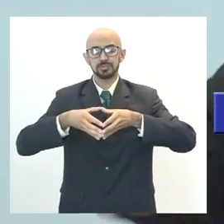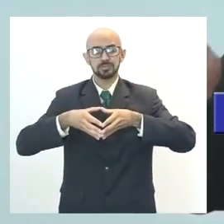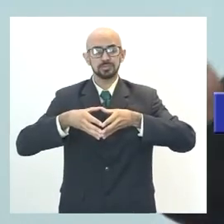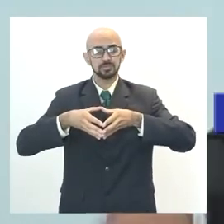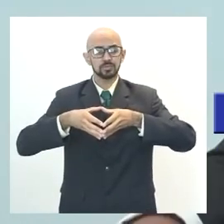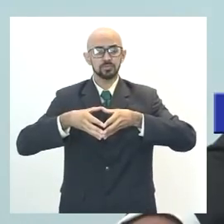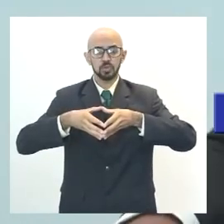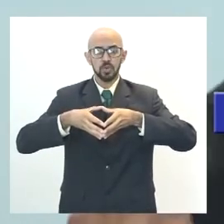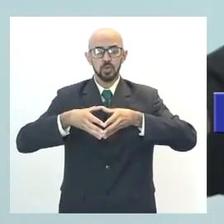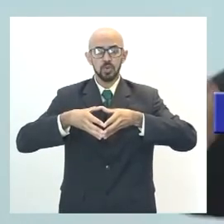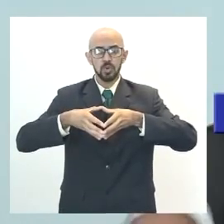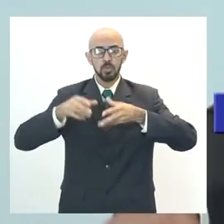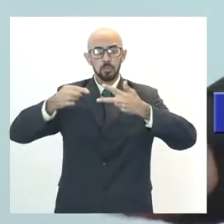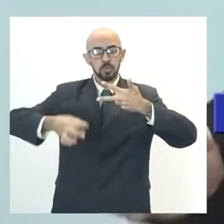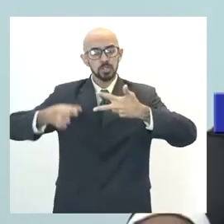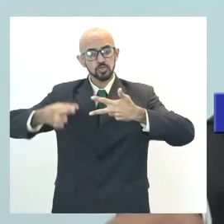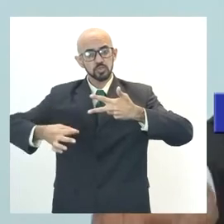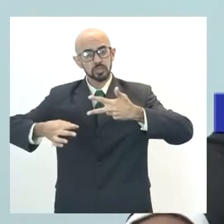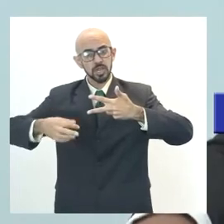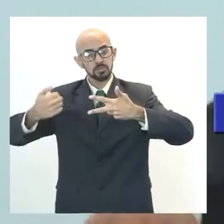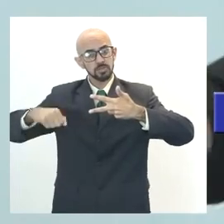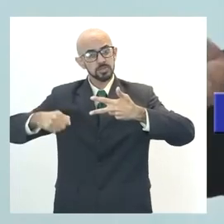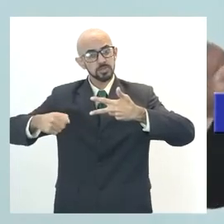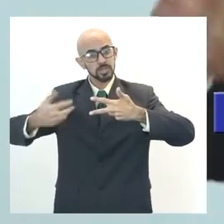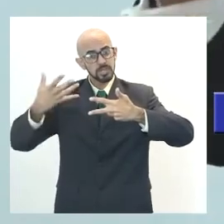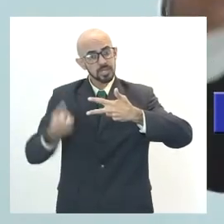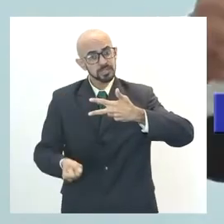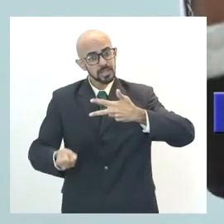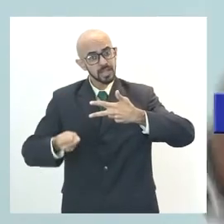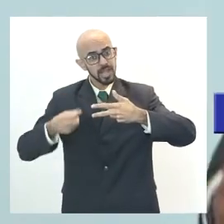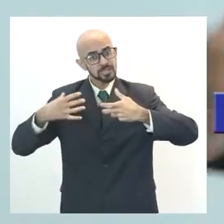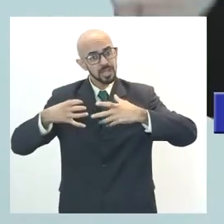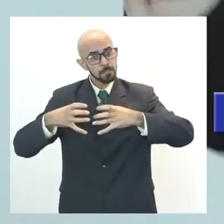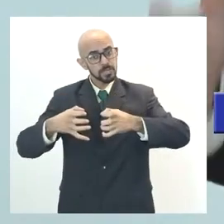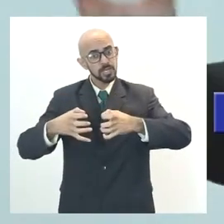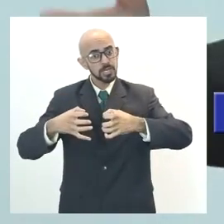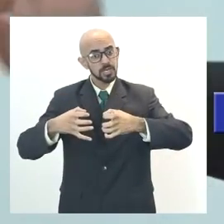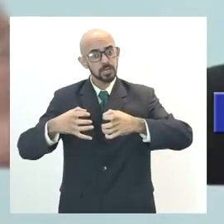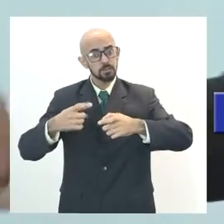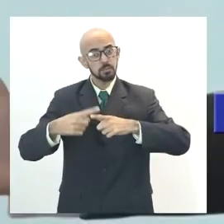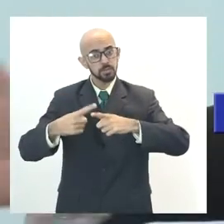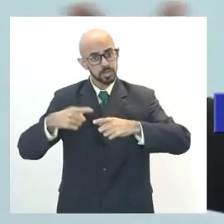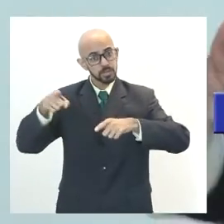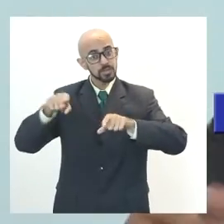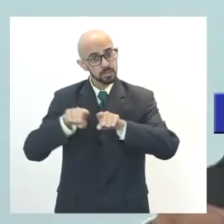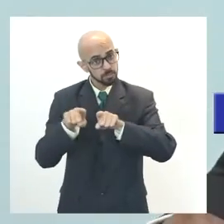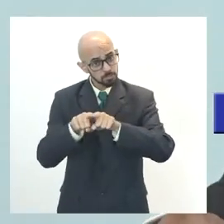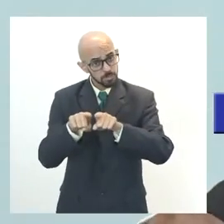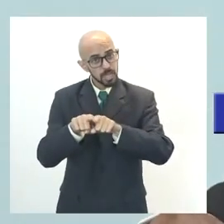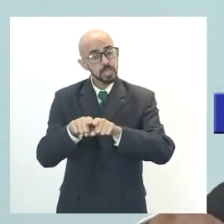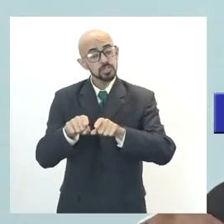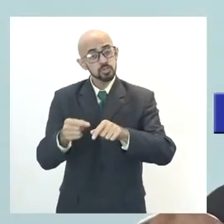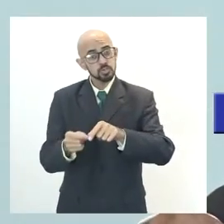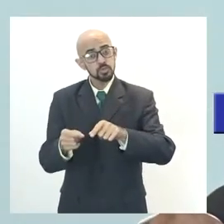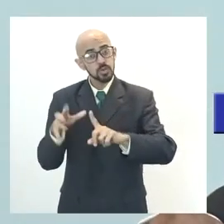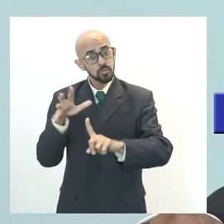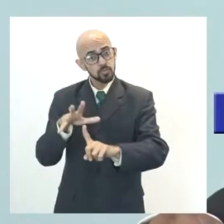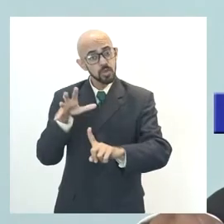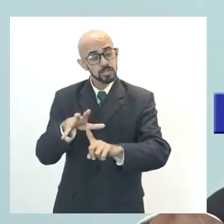e o judiciário tem que comprar briga porque isso afeta a tripartição dos poderes